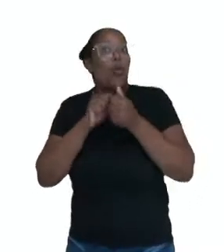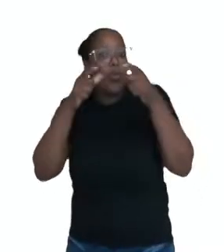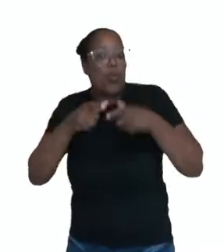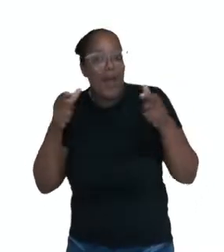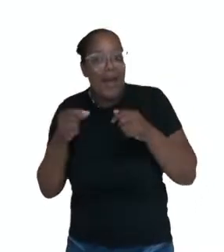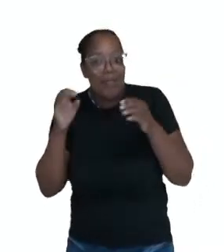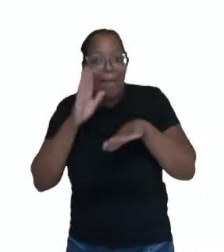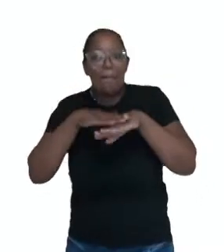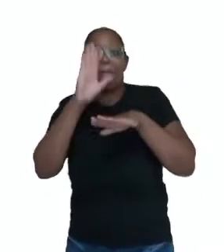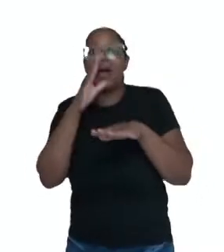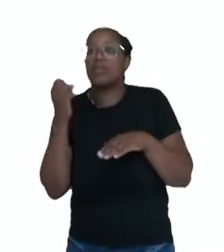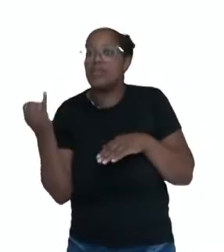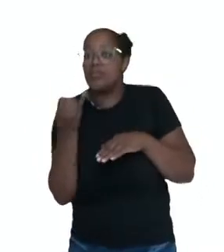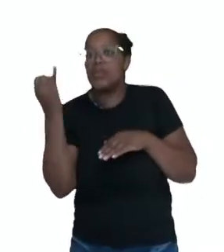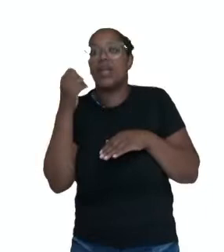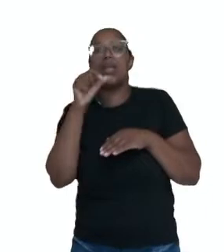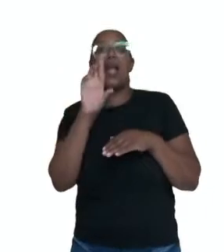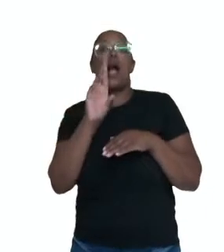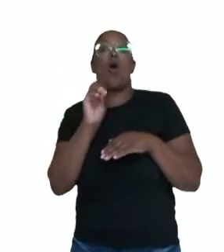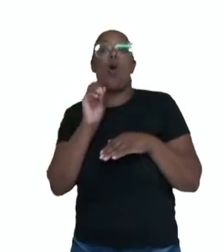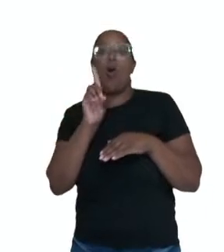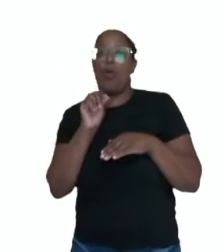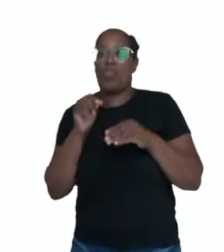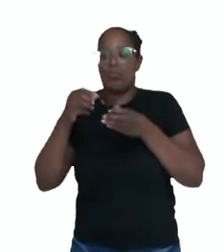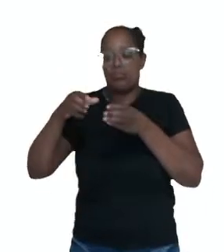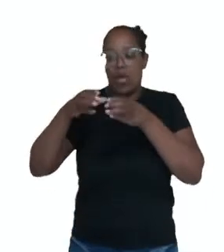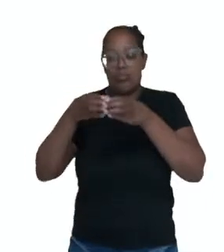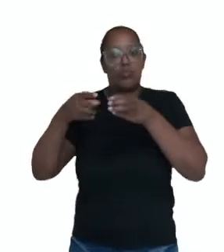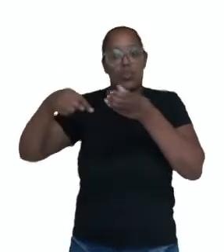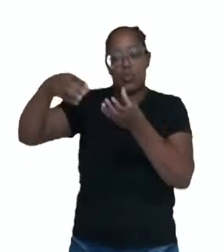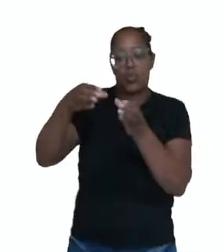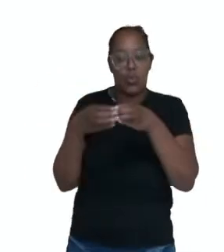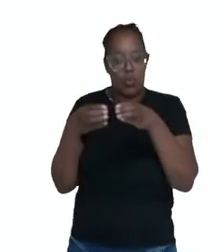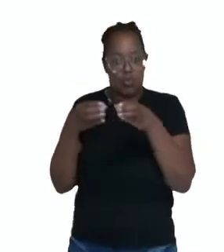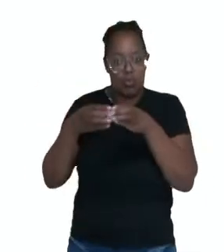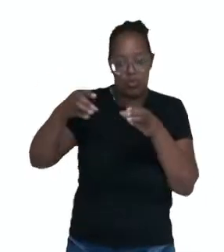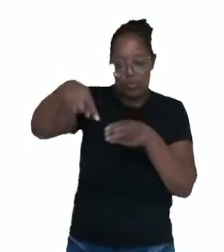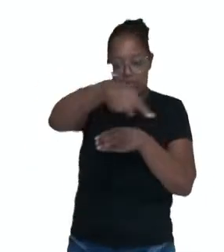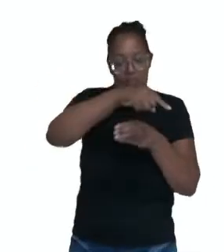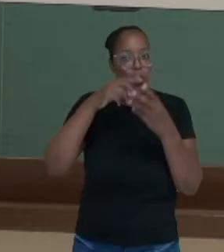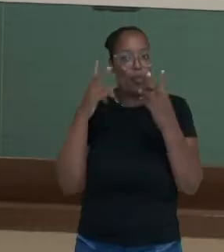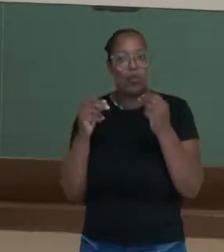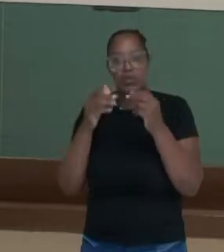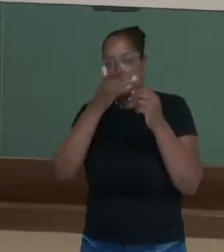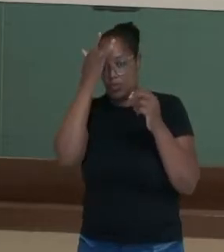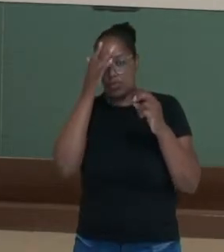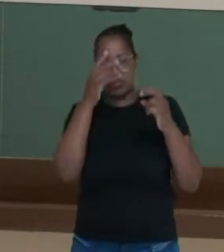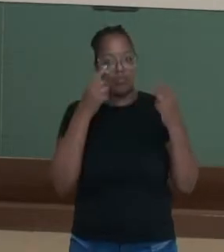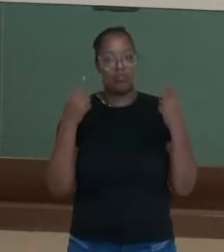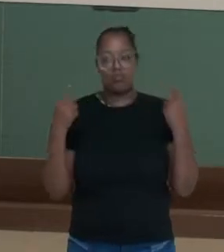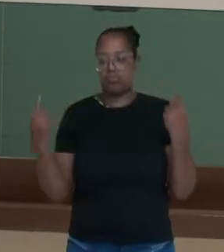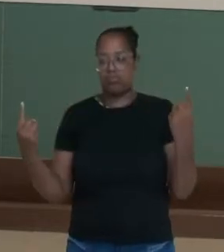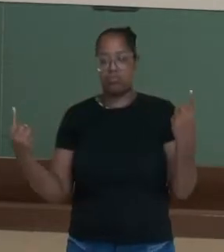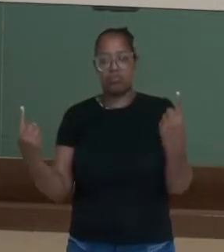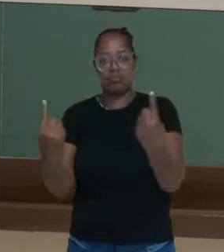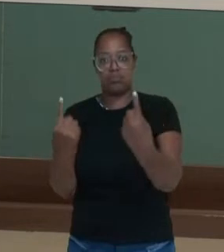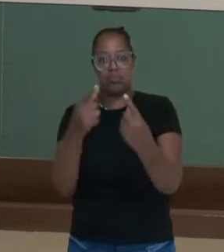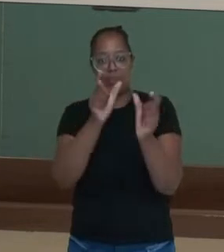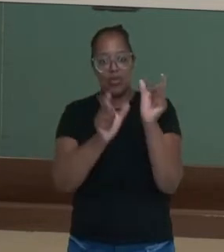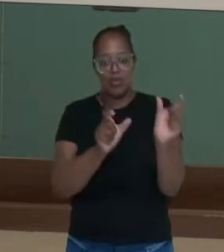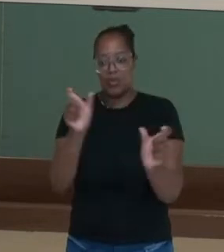né? Identificamos todos aqueles elementos. Por quê? É na roda de capoeira que a